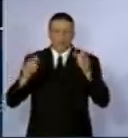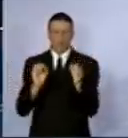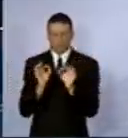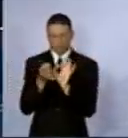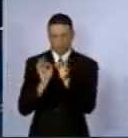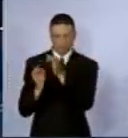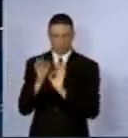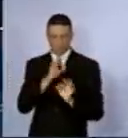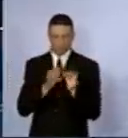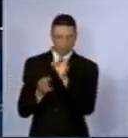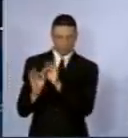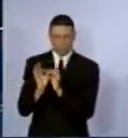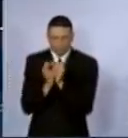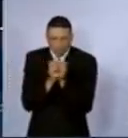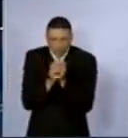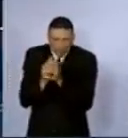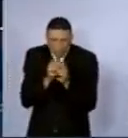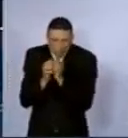desses filamentos.